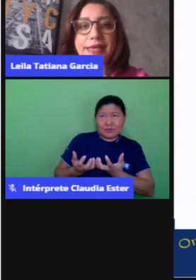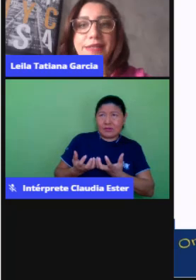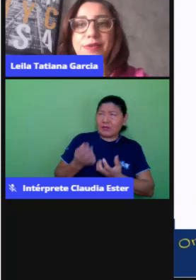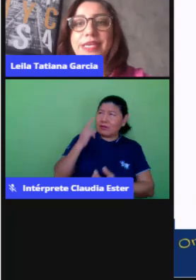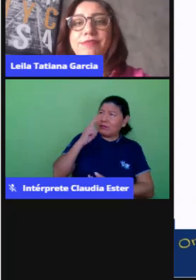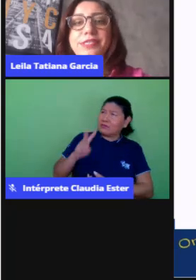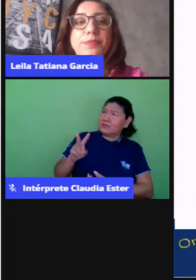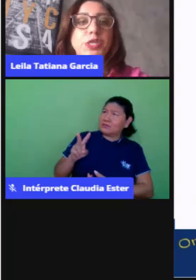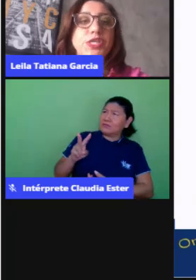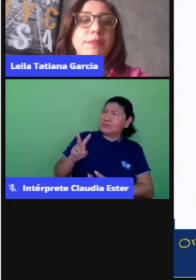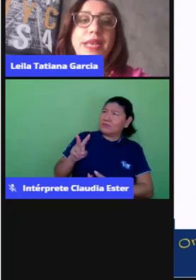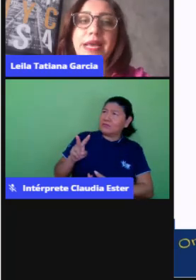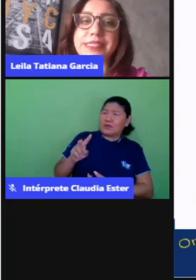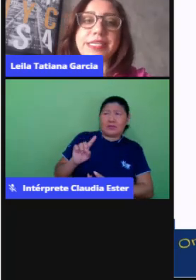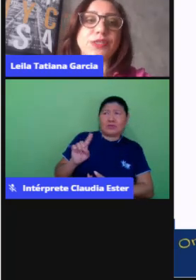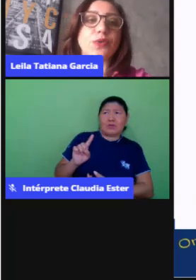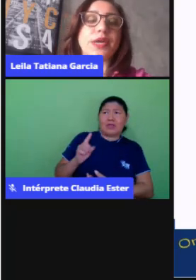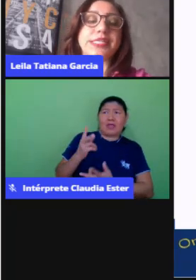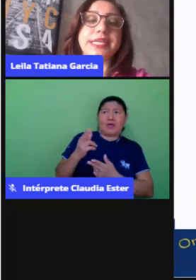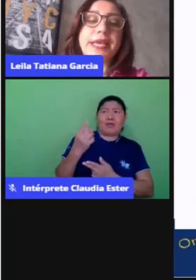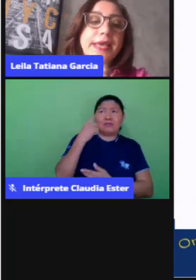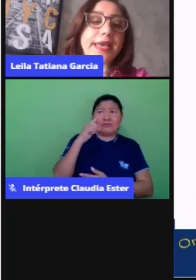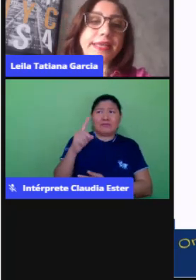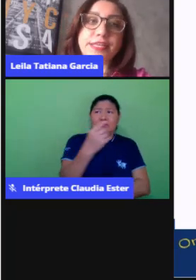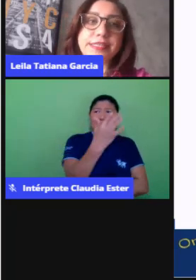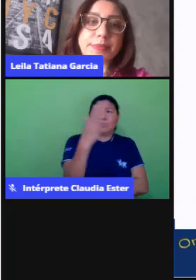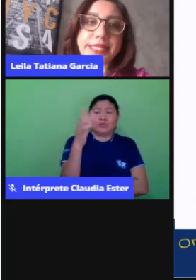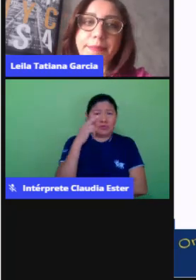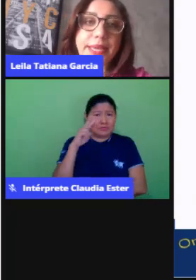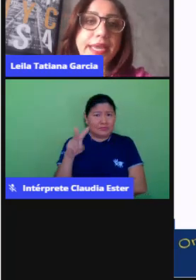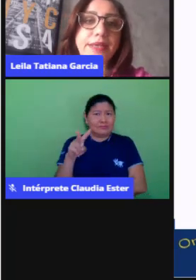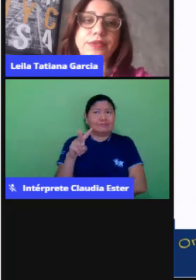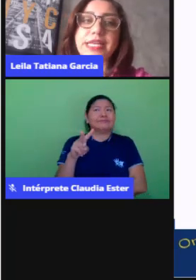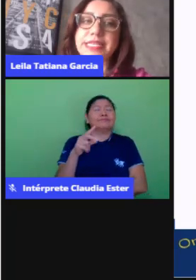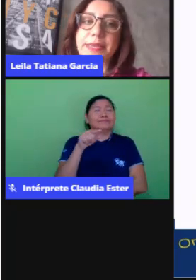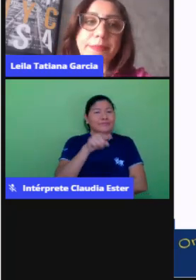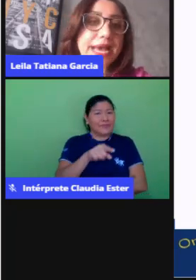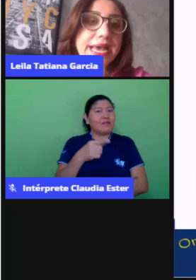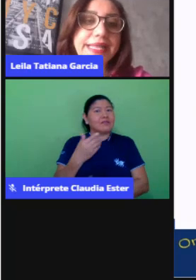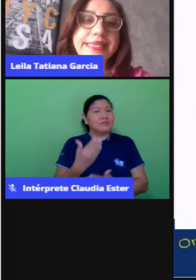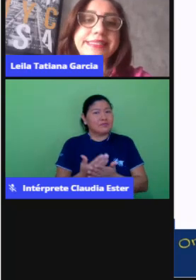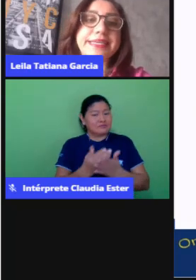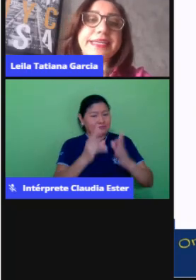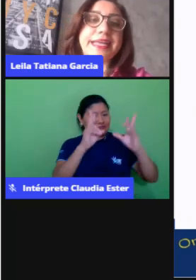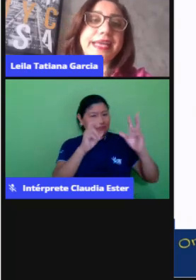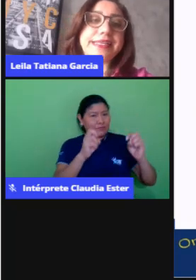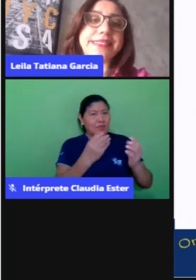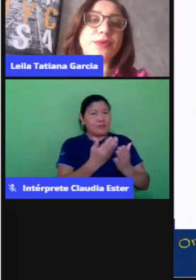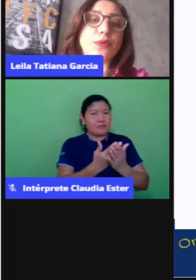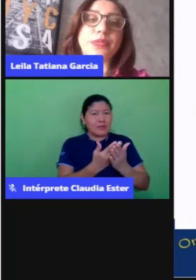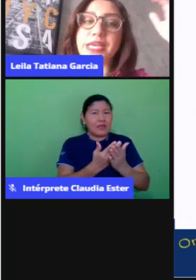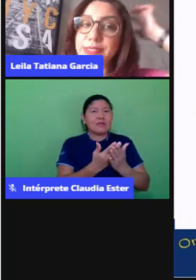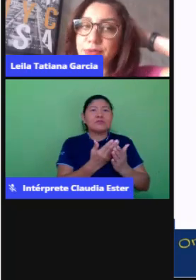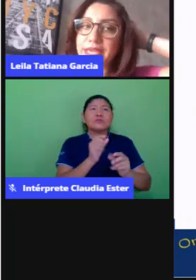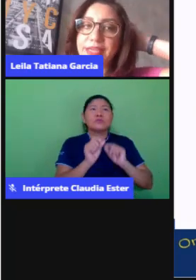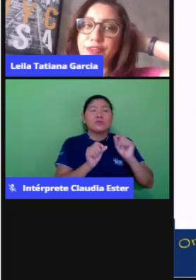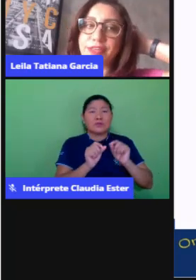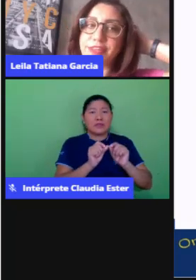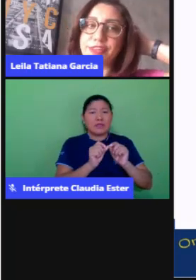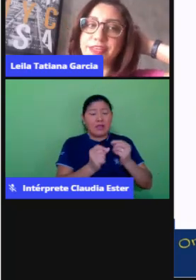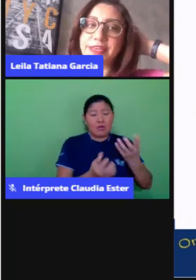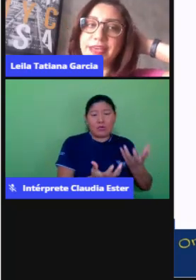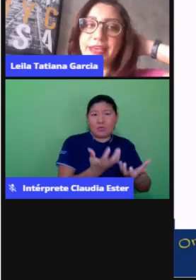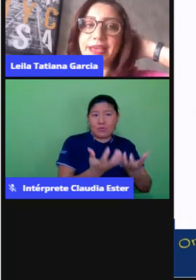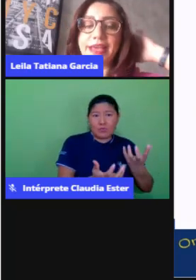daí. Então, aqui você pode trabalhar as questões de desmatamento, das queimadas, né, nesse contexto